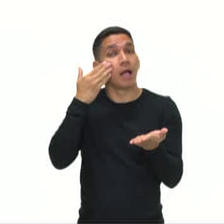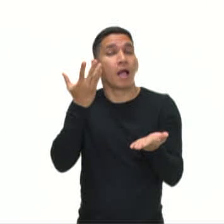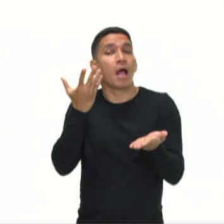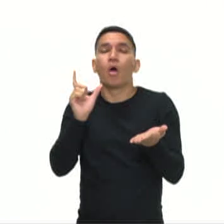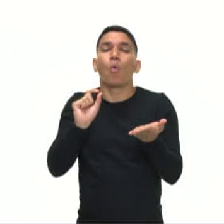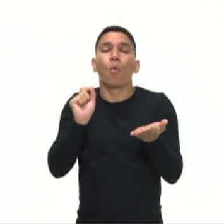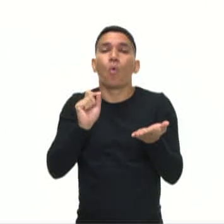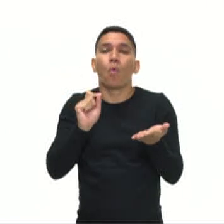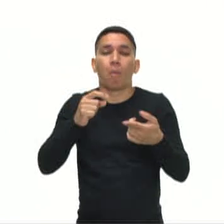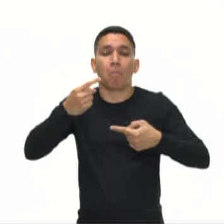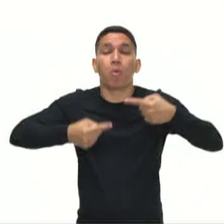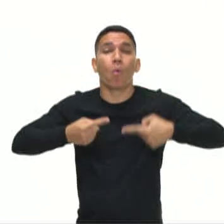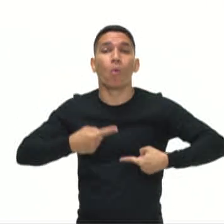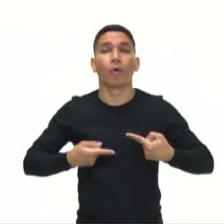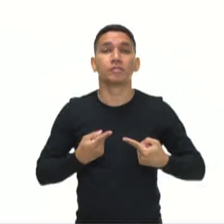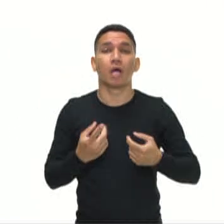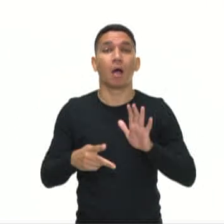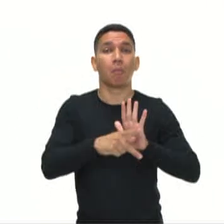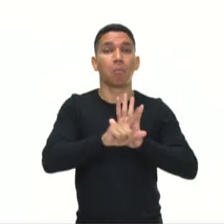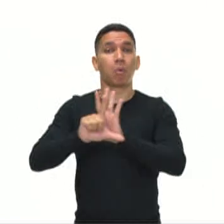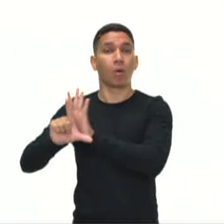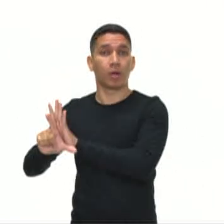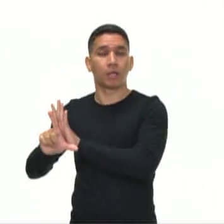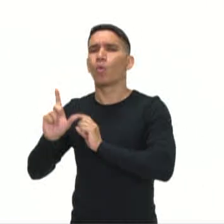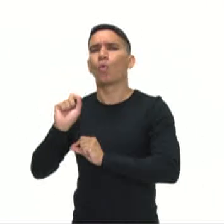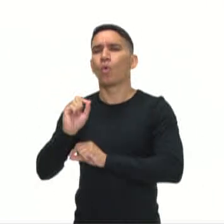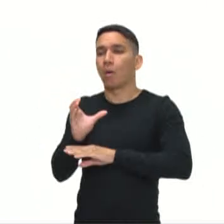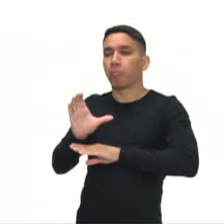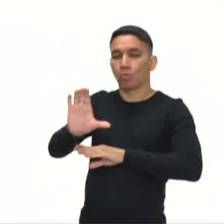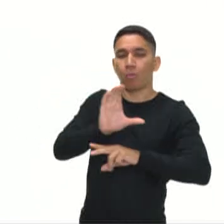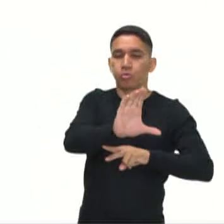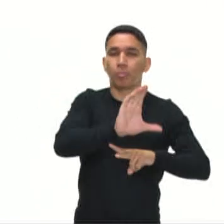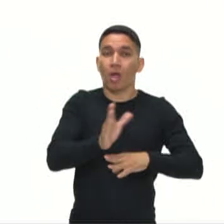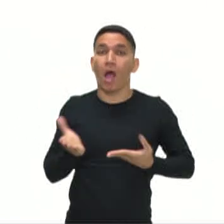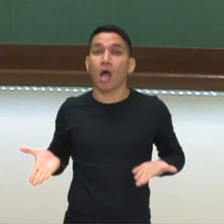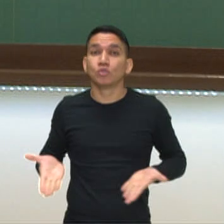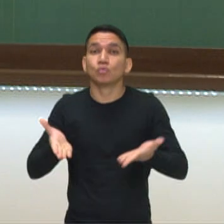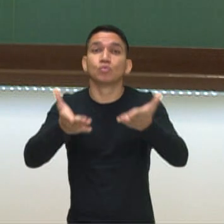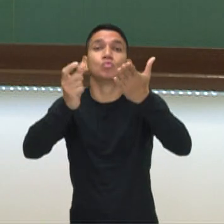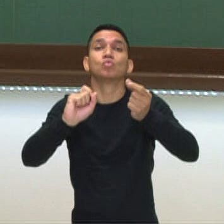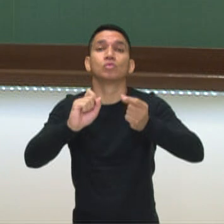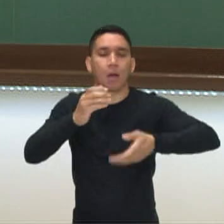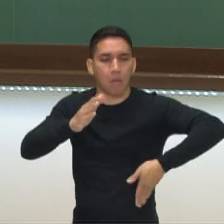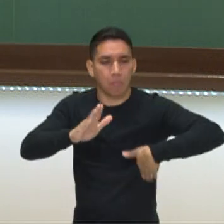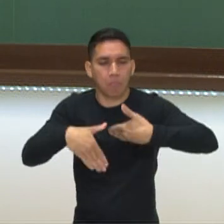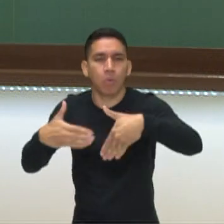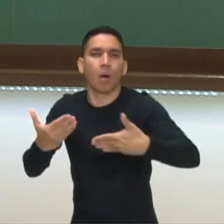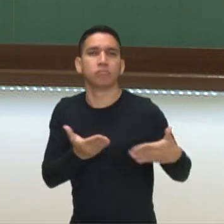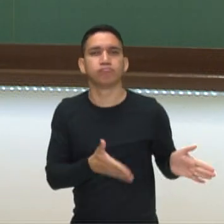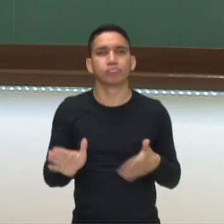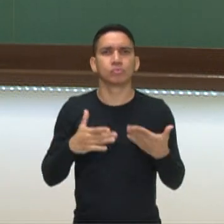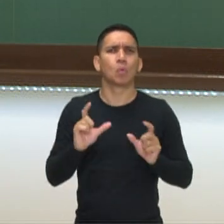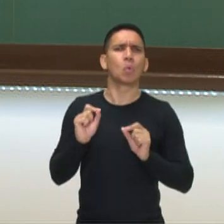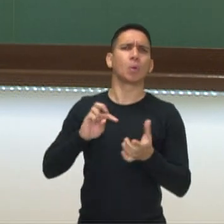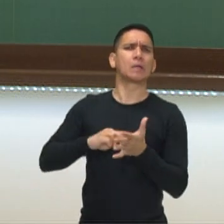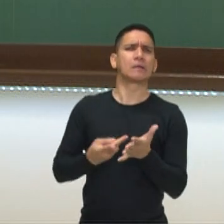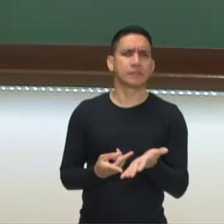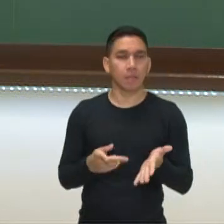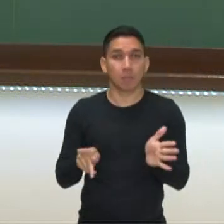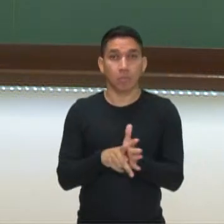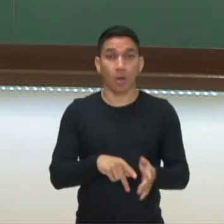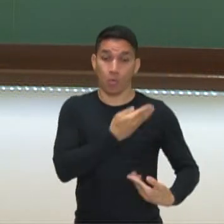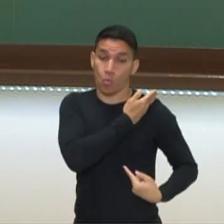que consistia em quê? Subsídios e ajuda à produção. O que é isso, professora Rosilda? Quando o governo,